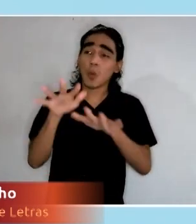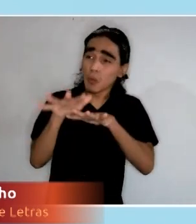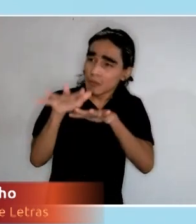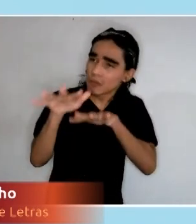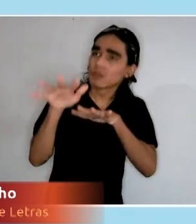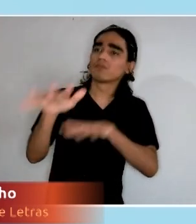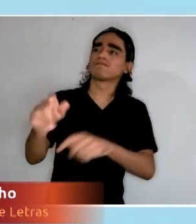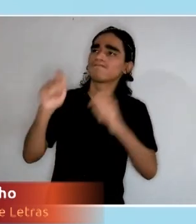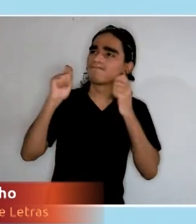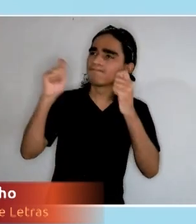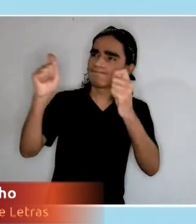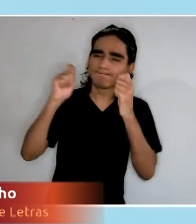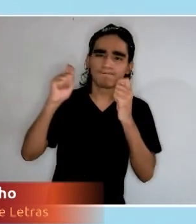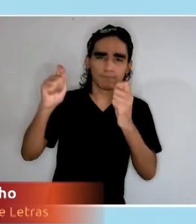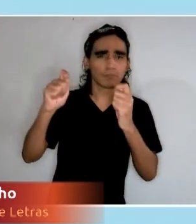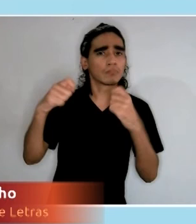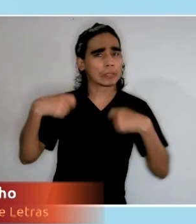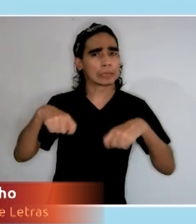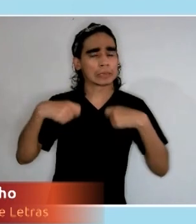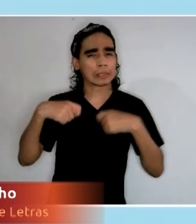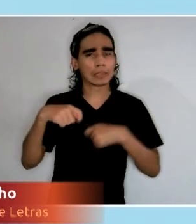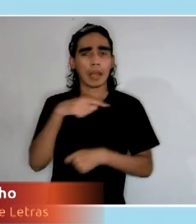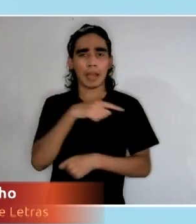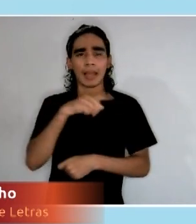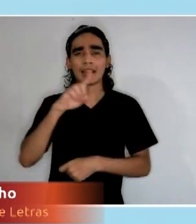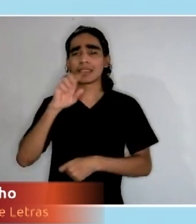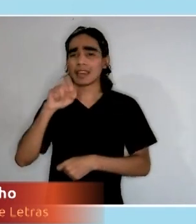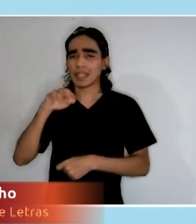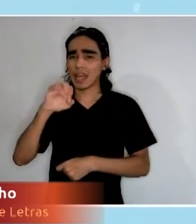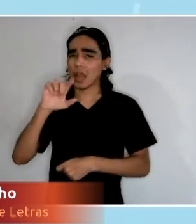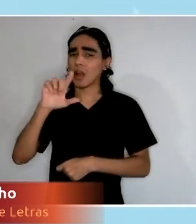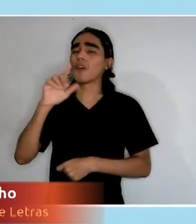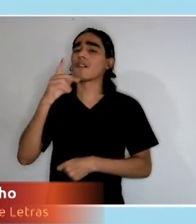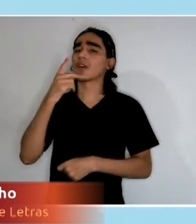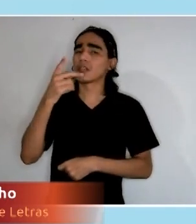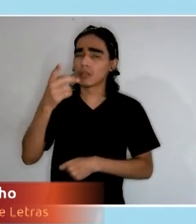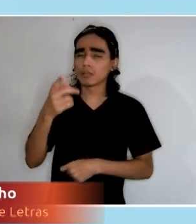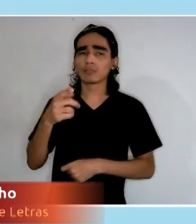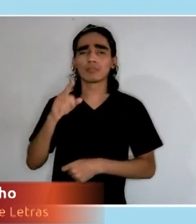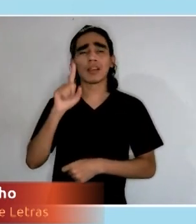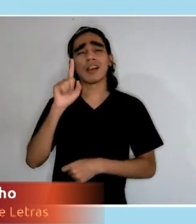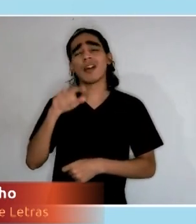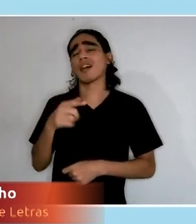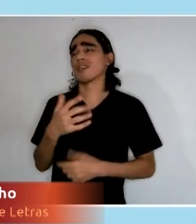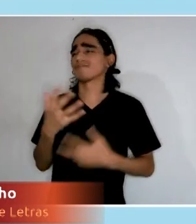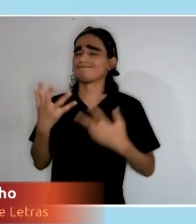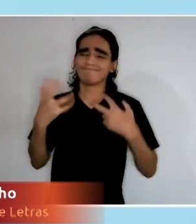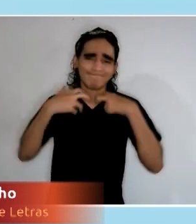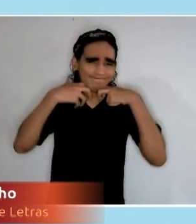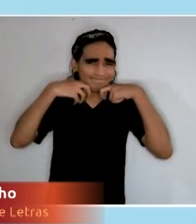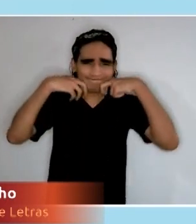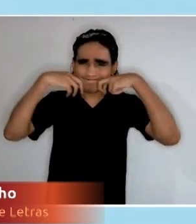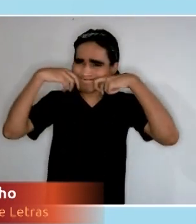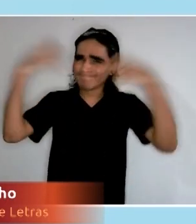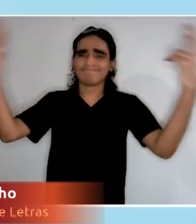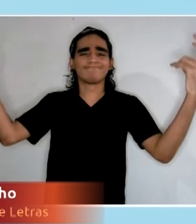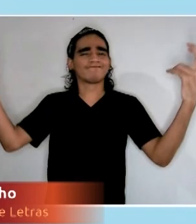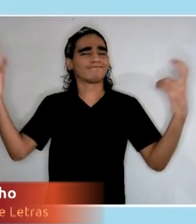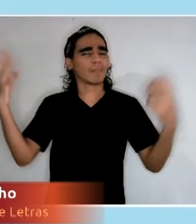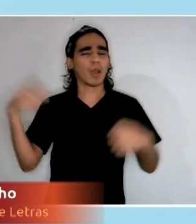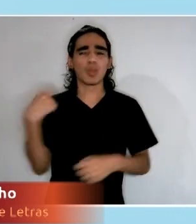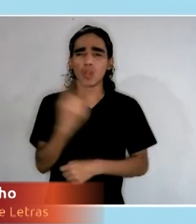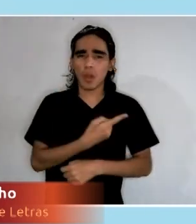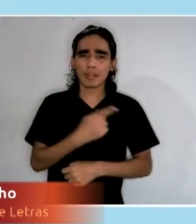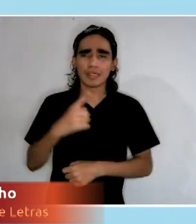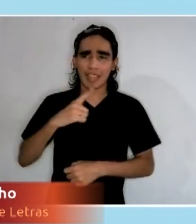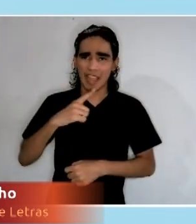isso, porque, de novo, como o Daniel disse, eu repito, é uma vergonha a gente ter fome no